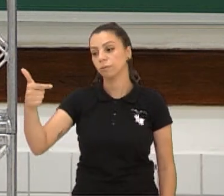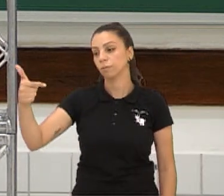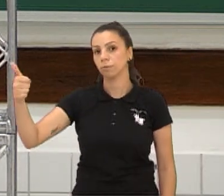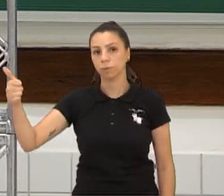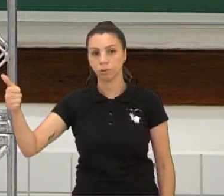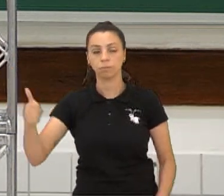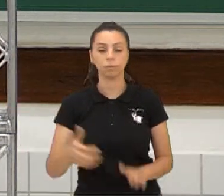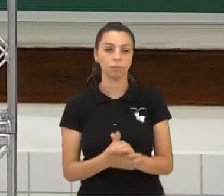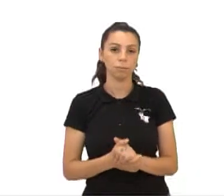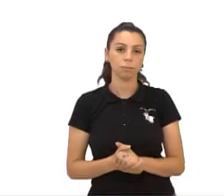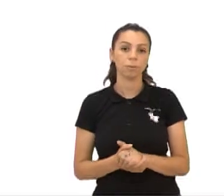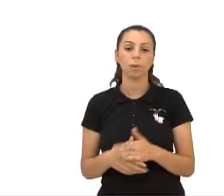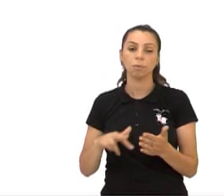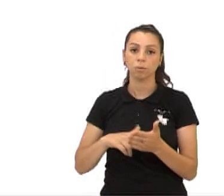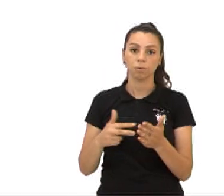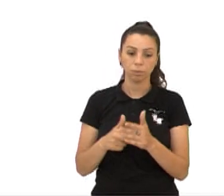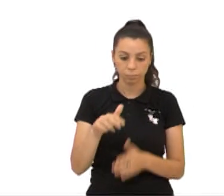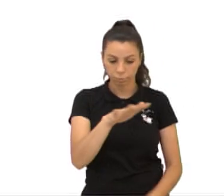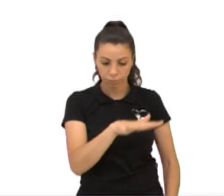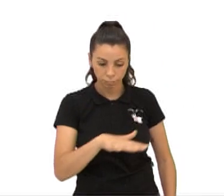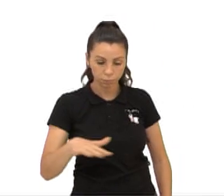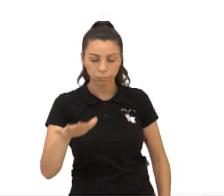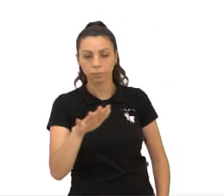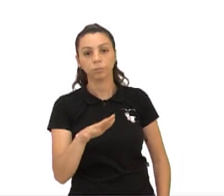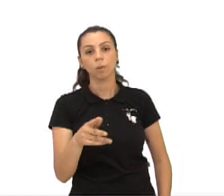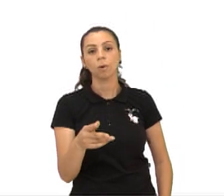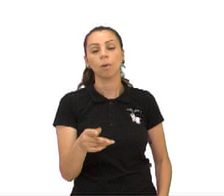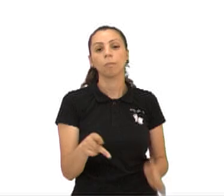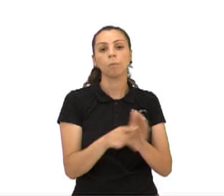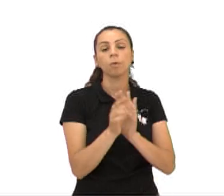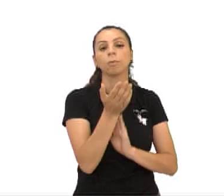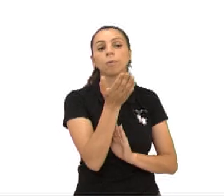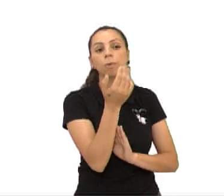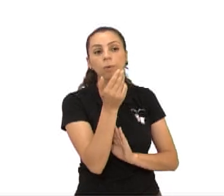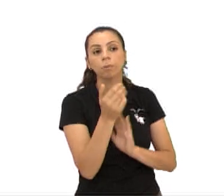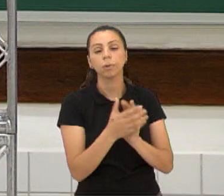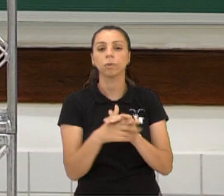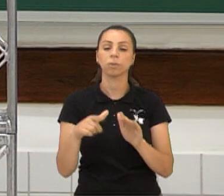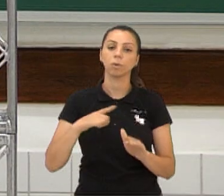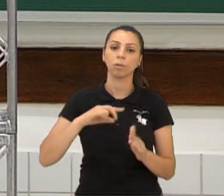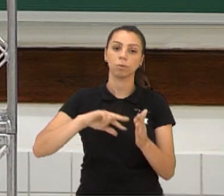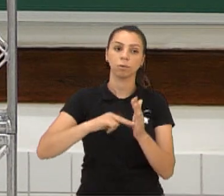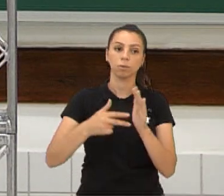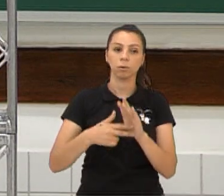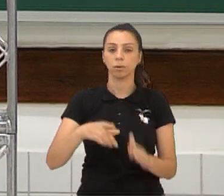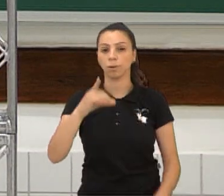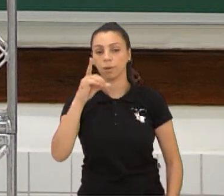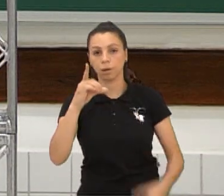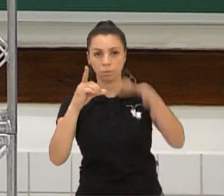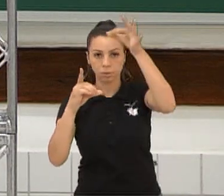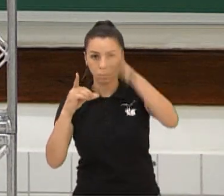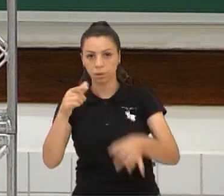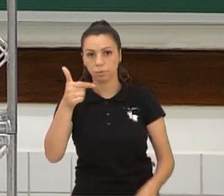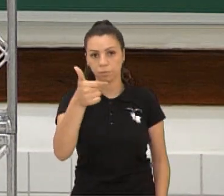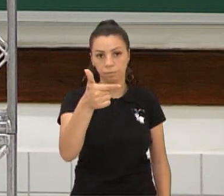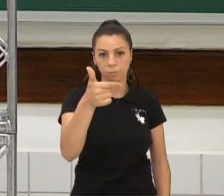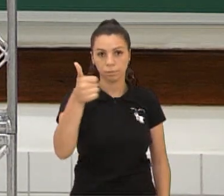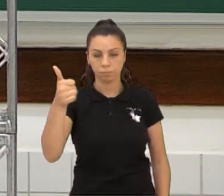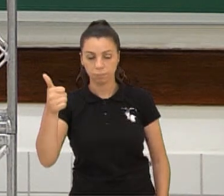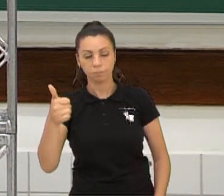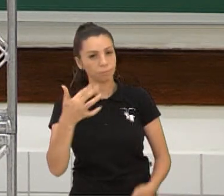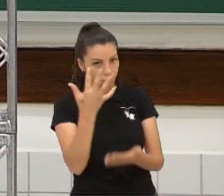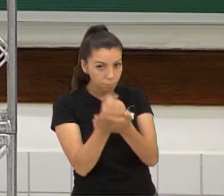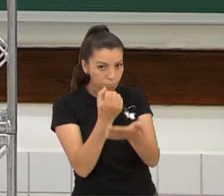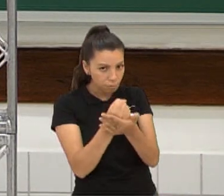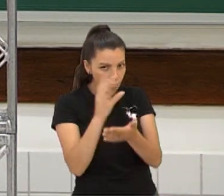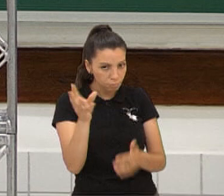quer dizer que a área da cozinha, a gente tem, letra D, 21 metros quadrados. Beleza? Anotaram